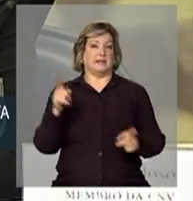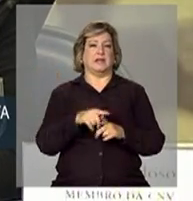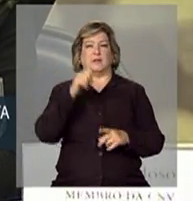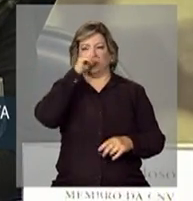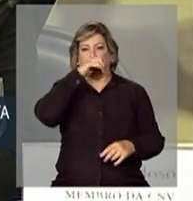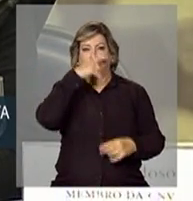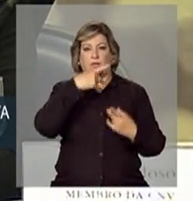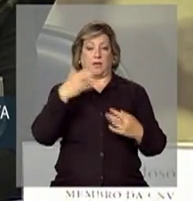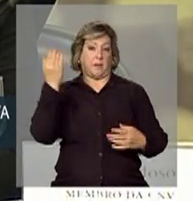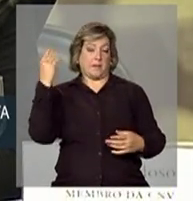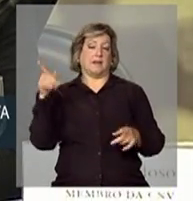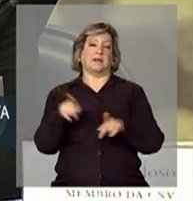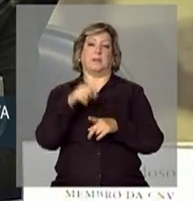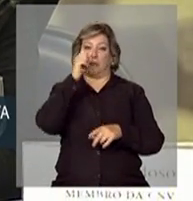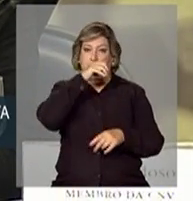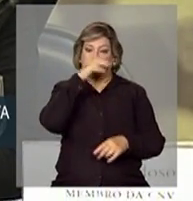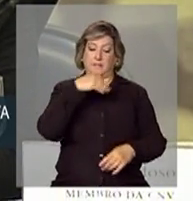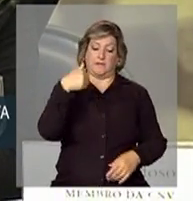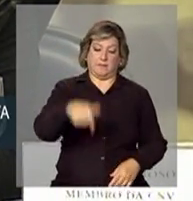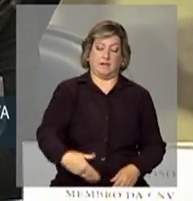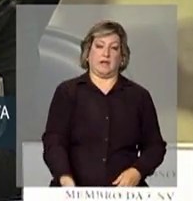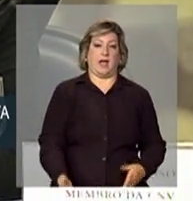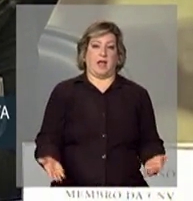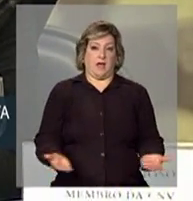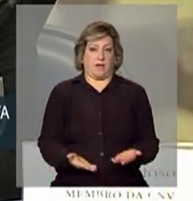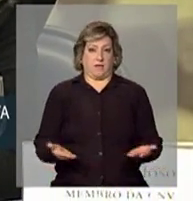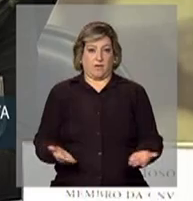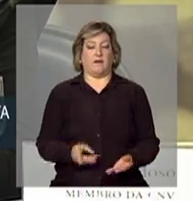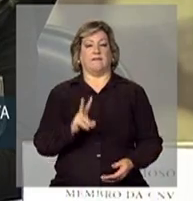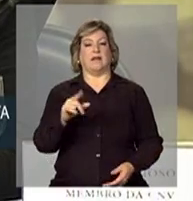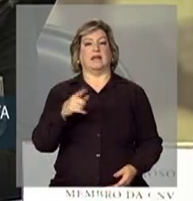do presente, e vai ter mais sugestões, e vai ter